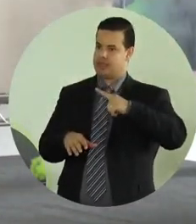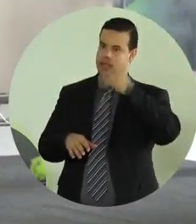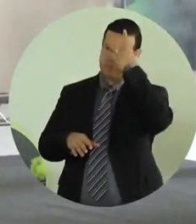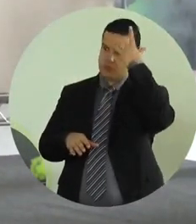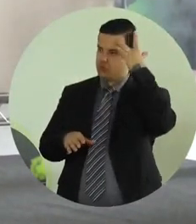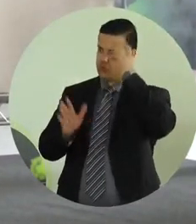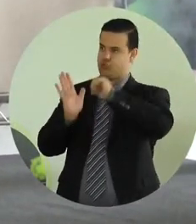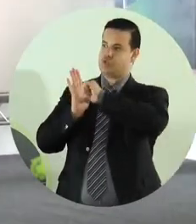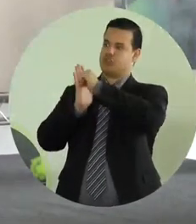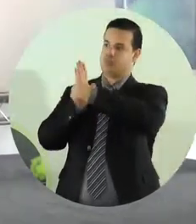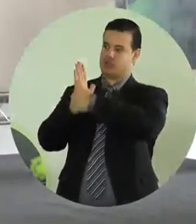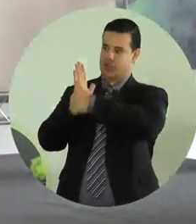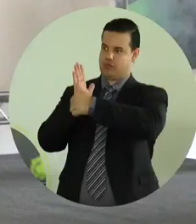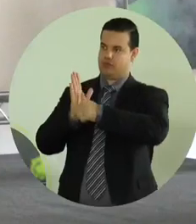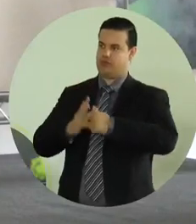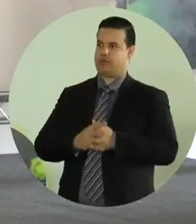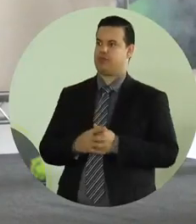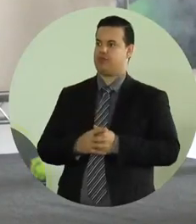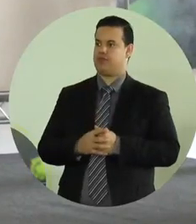Down.